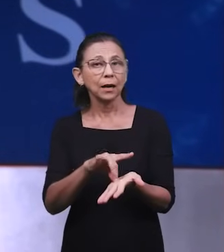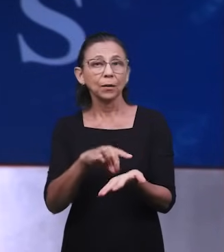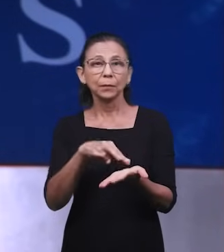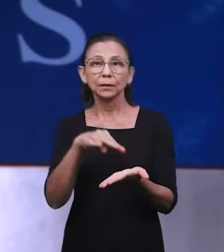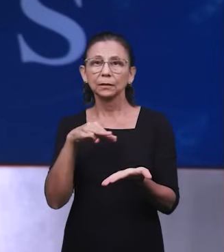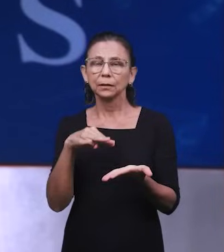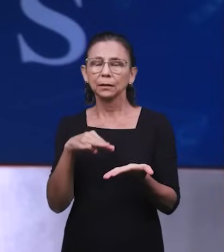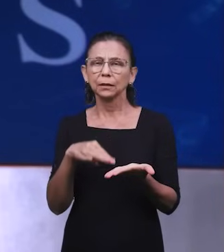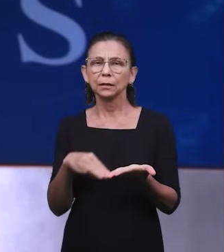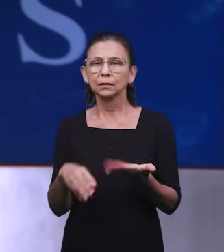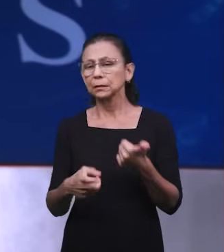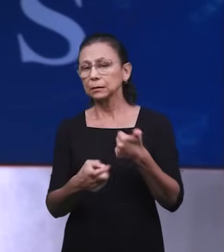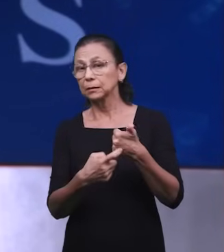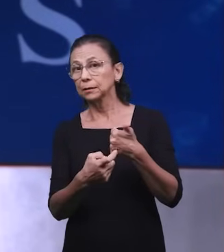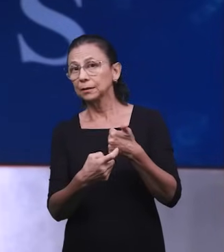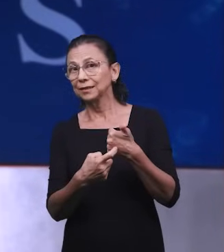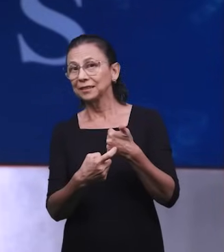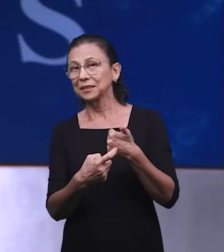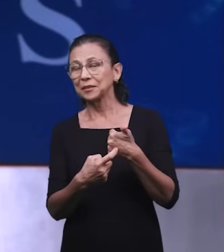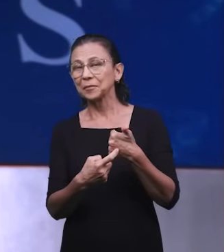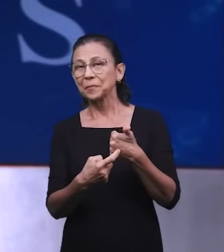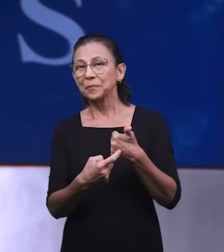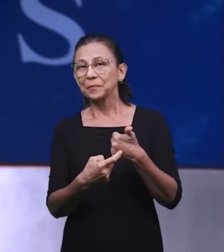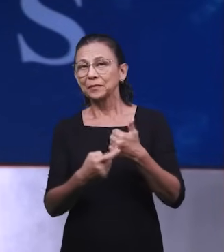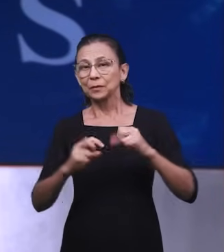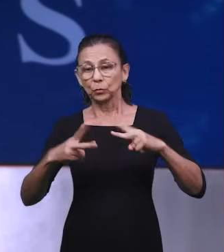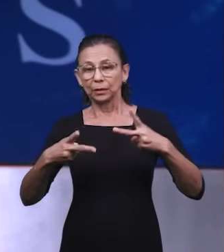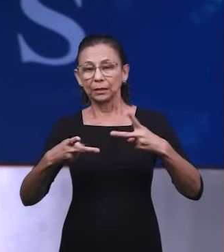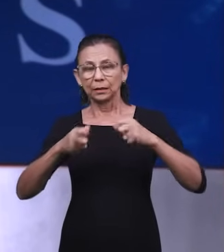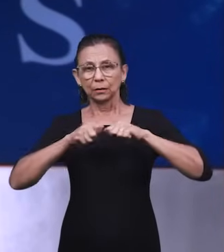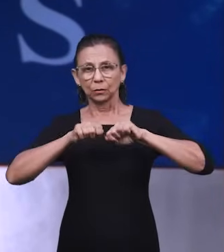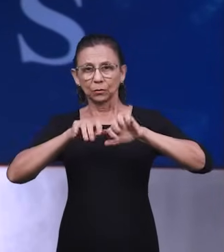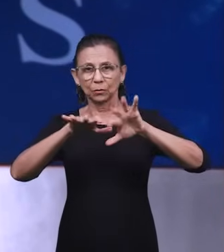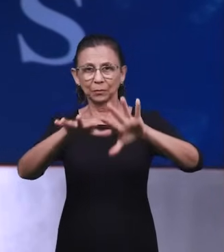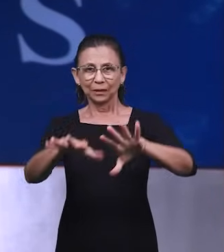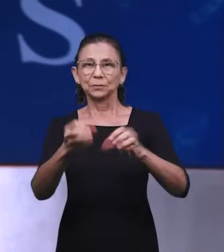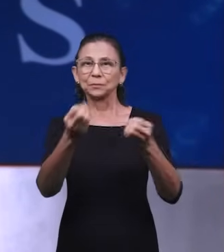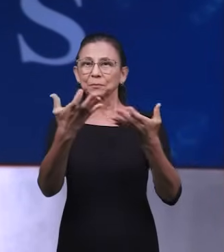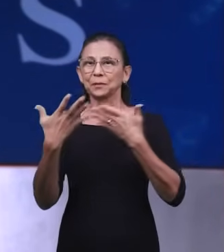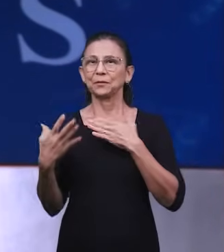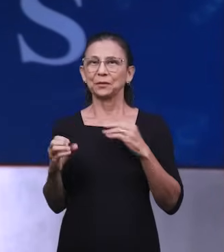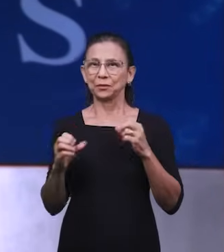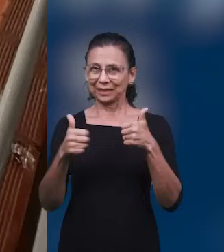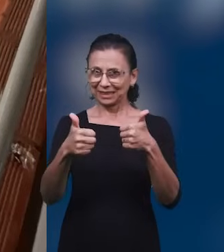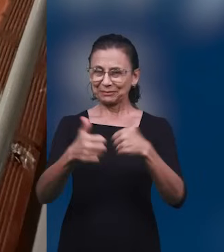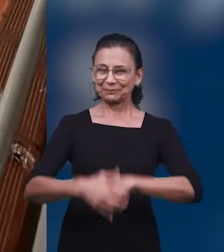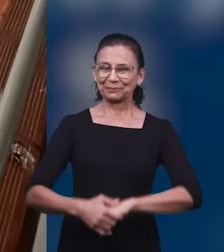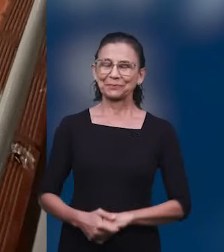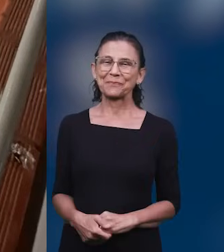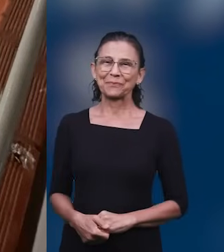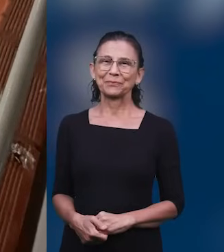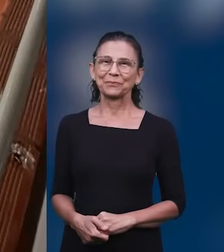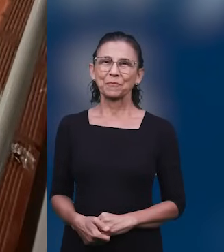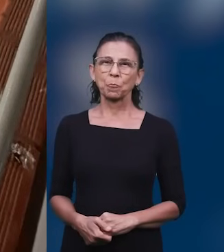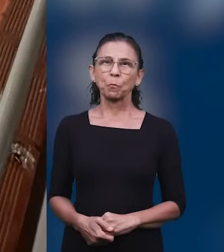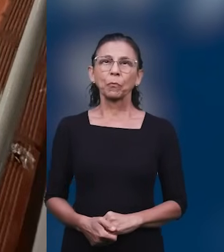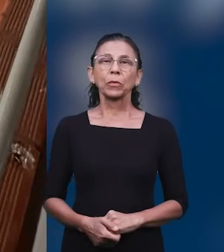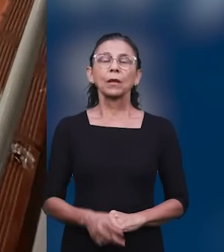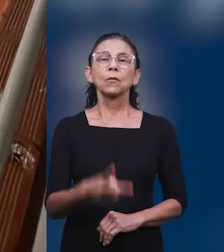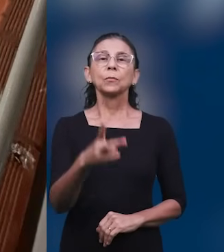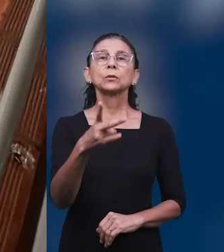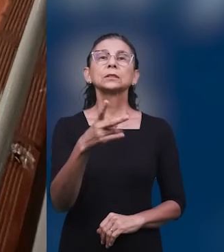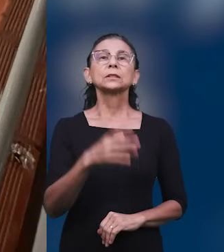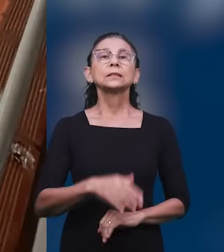Maranata no YouTube. Clique em curtir e compartilhe o nosso link. Seja muito bem-vindo, tá? Bom, vamos agora para os nossos